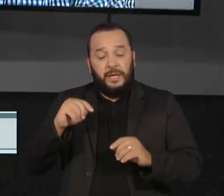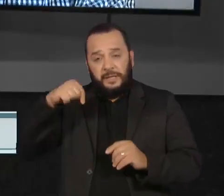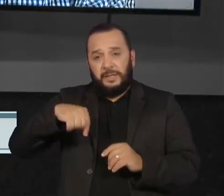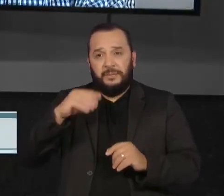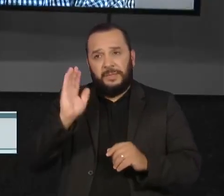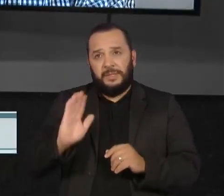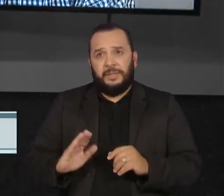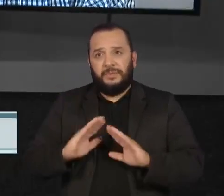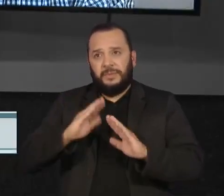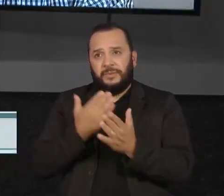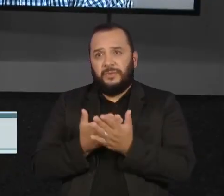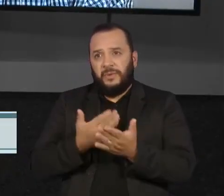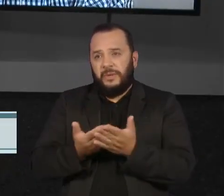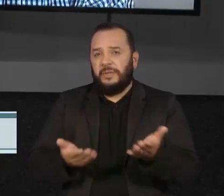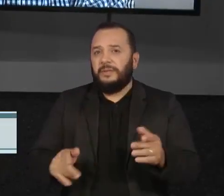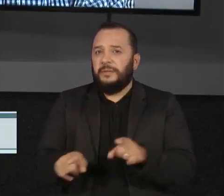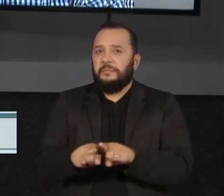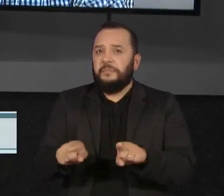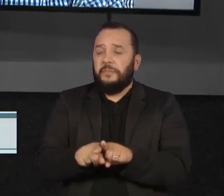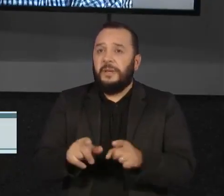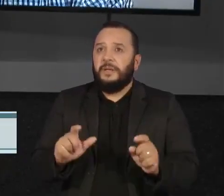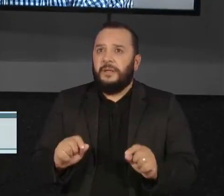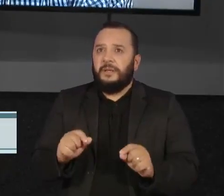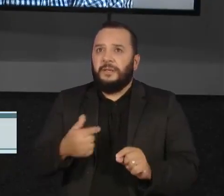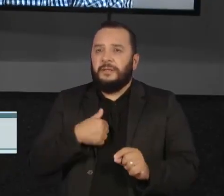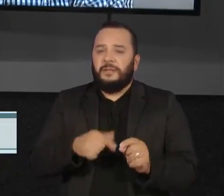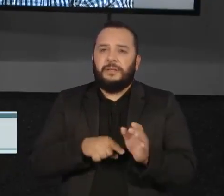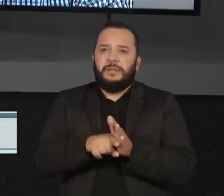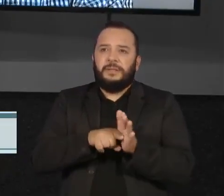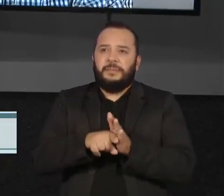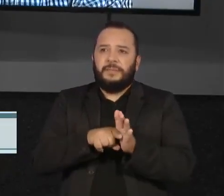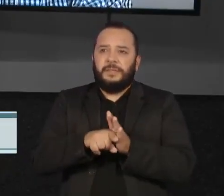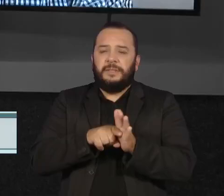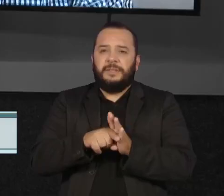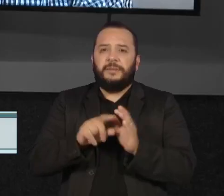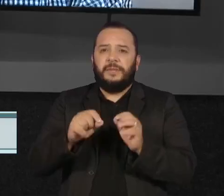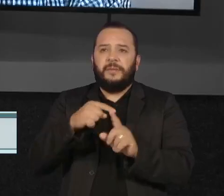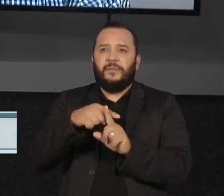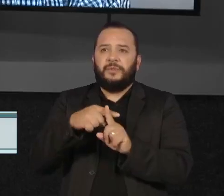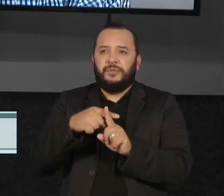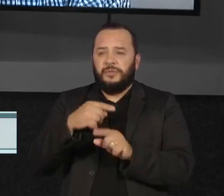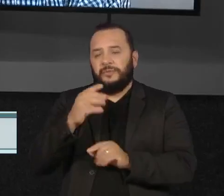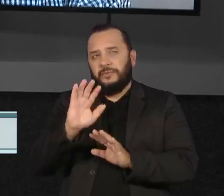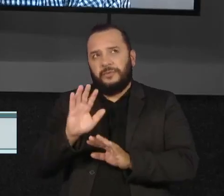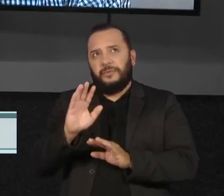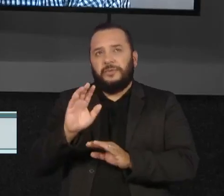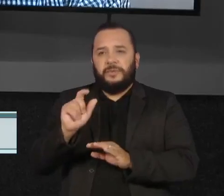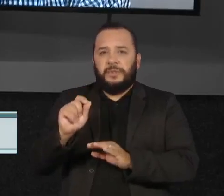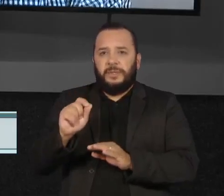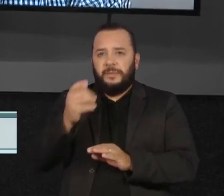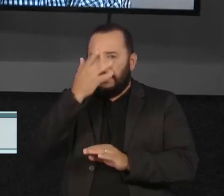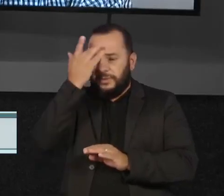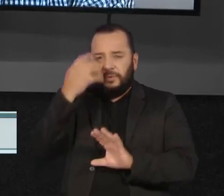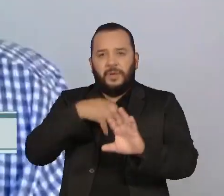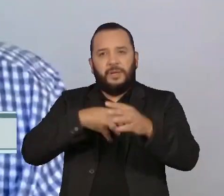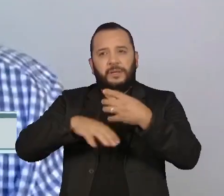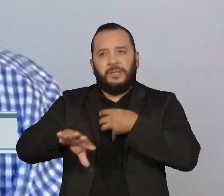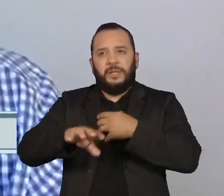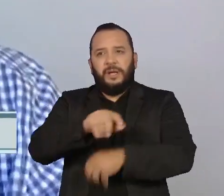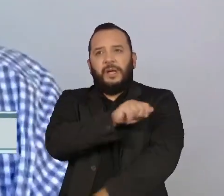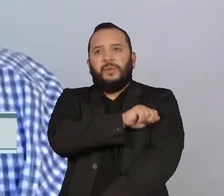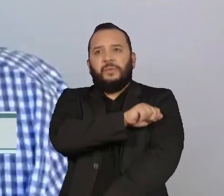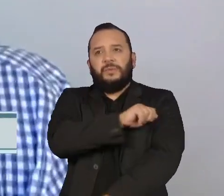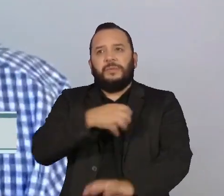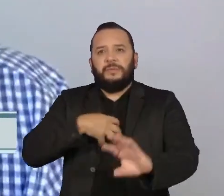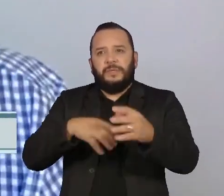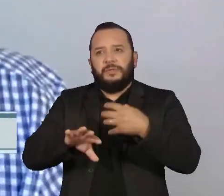forma, nós temos visto também aspectos positivos, como, por exemplo, um aumento do nível de empatia de muitos alunos,